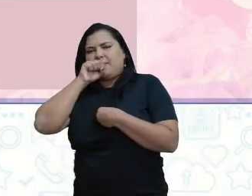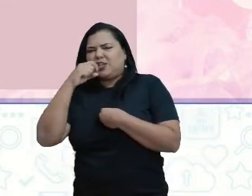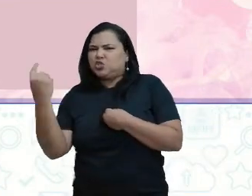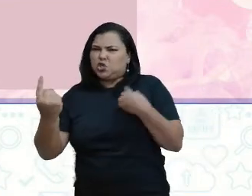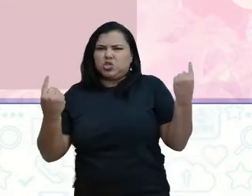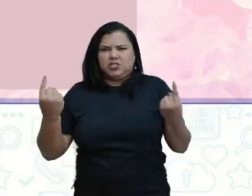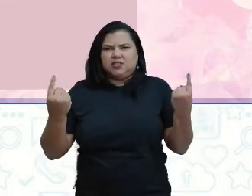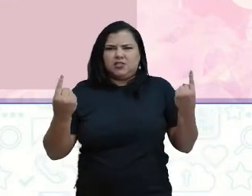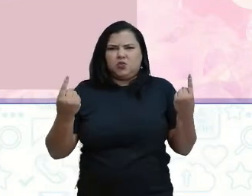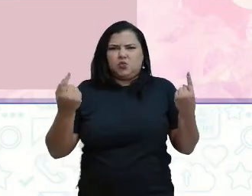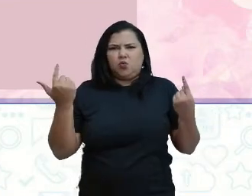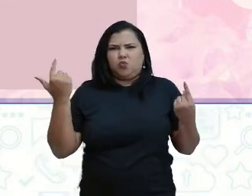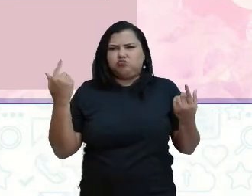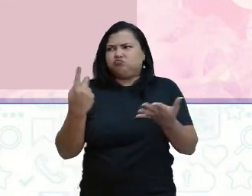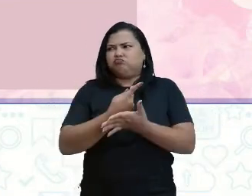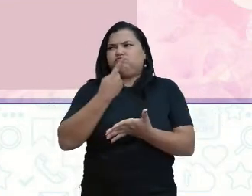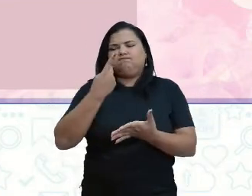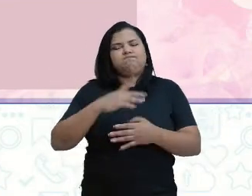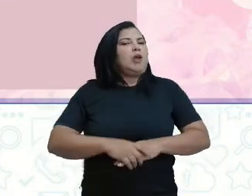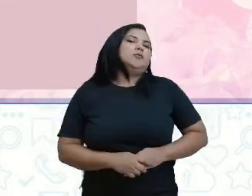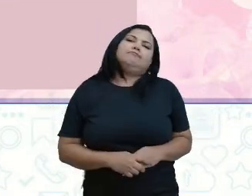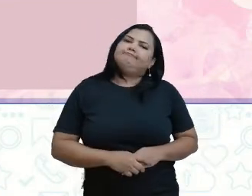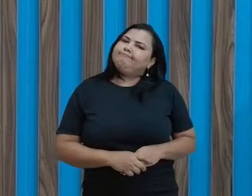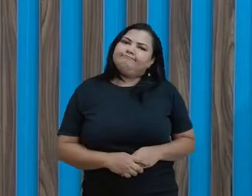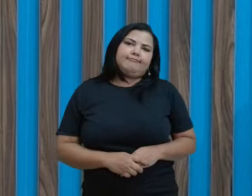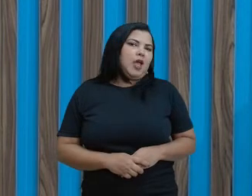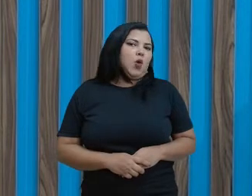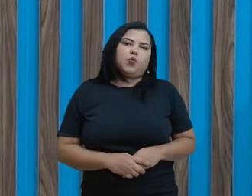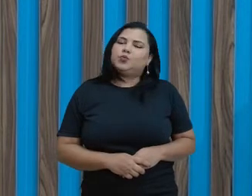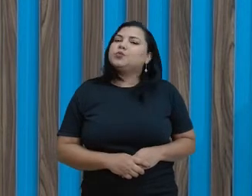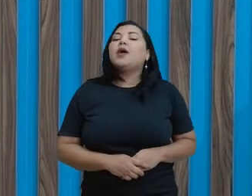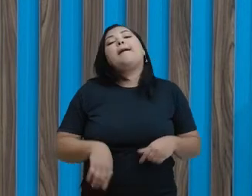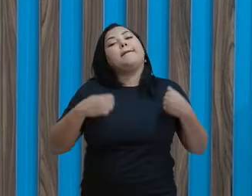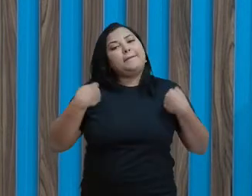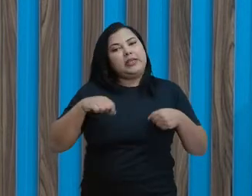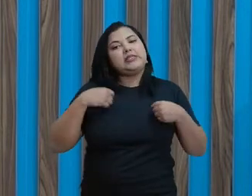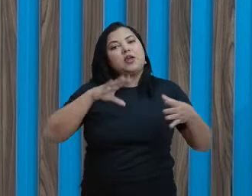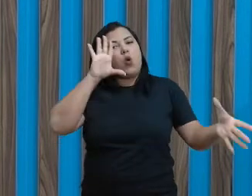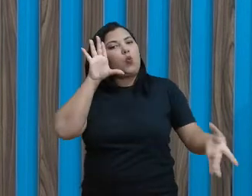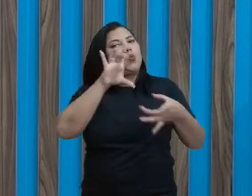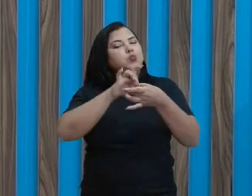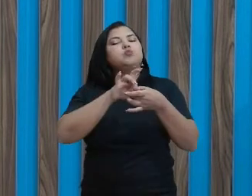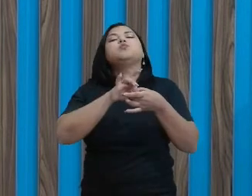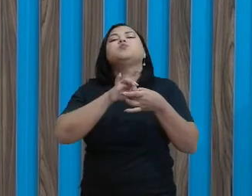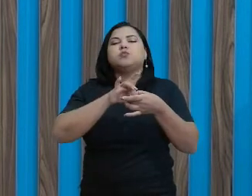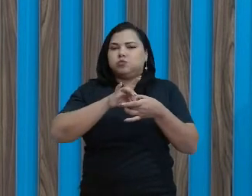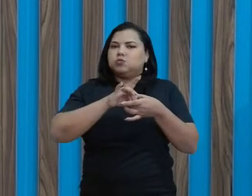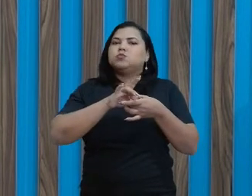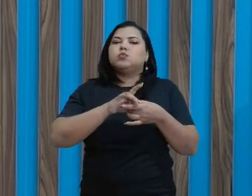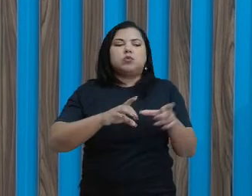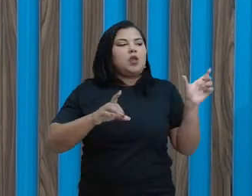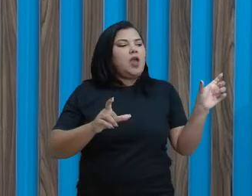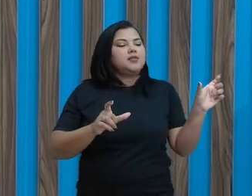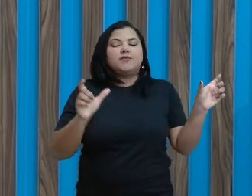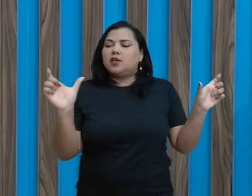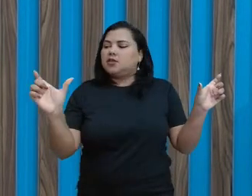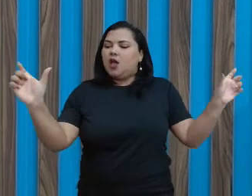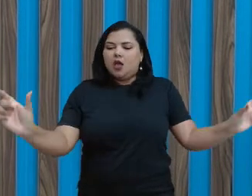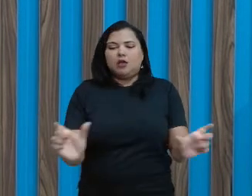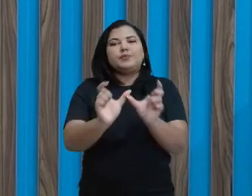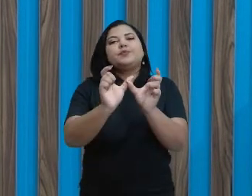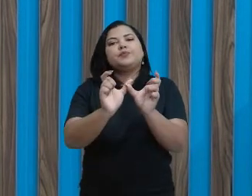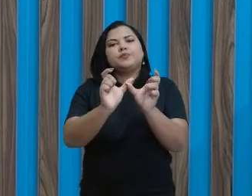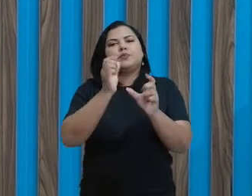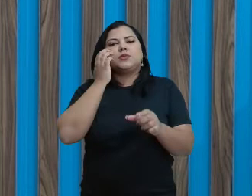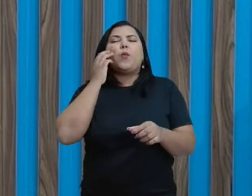sozinhas funcionam, isoladamente? Não, né, professora? Não, elas precisam aí estar relacionadas uma com a outra, porque se você ganhei da minha mãe,